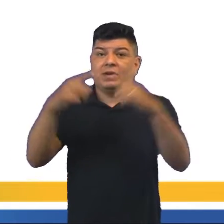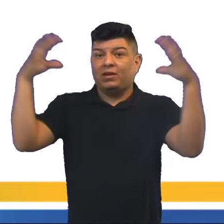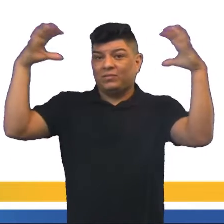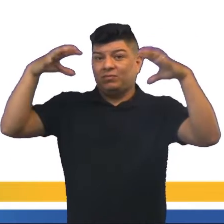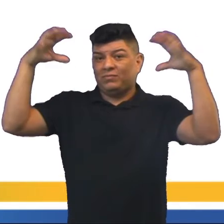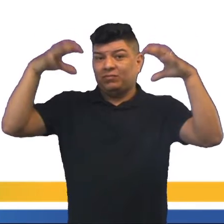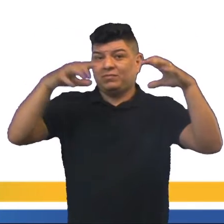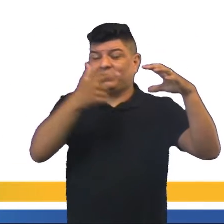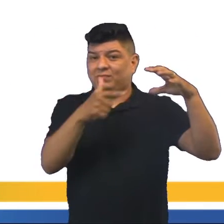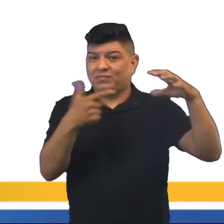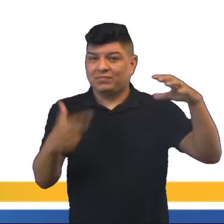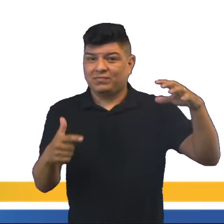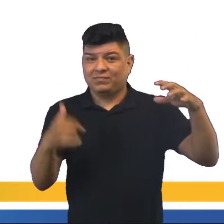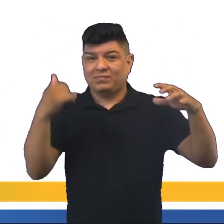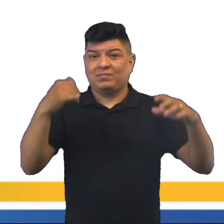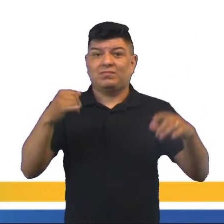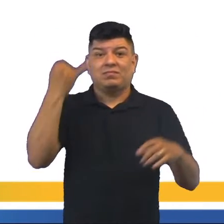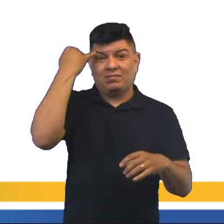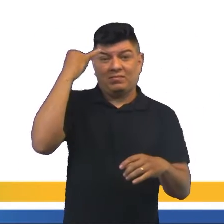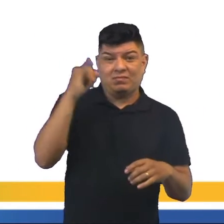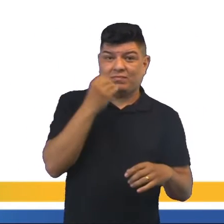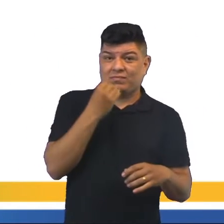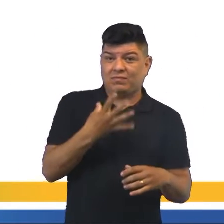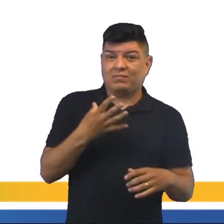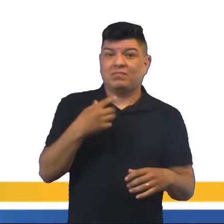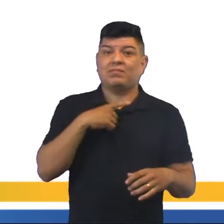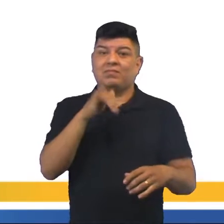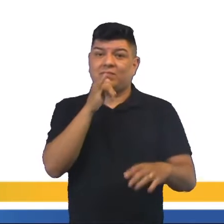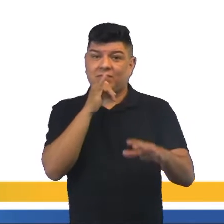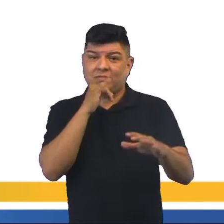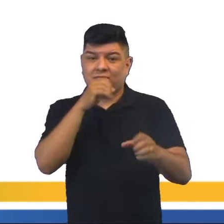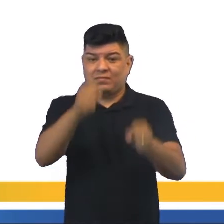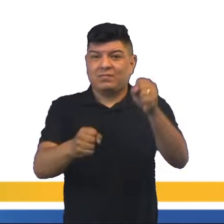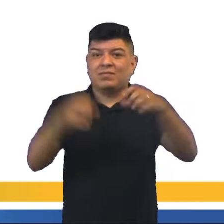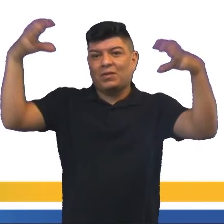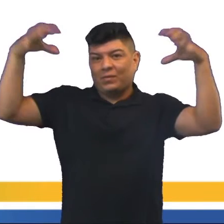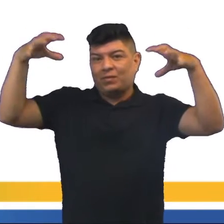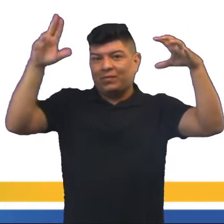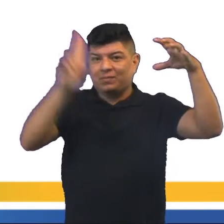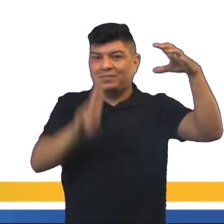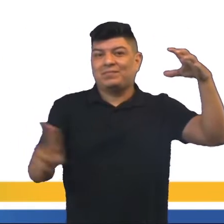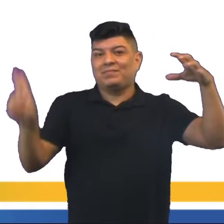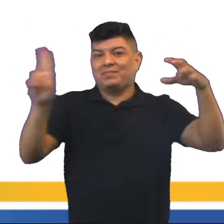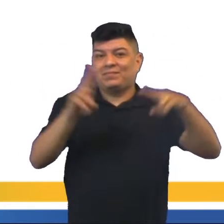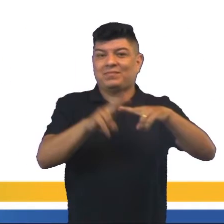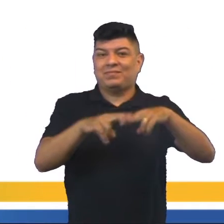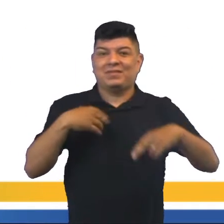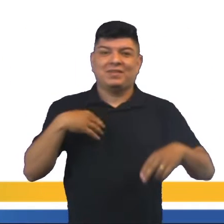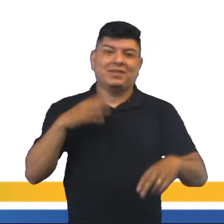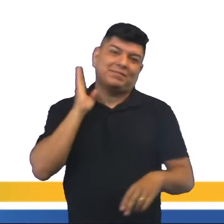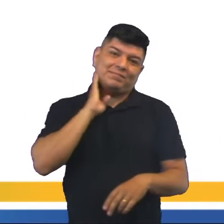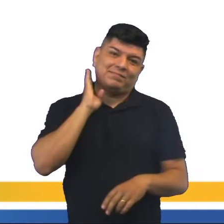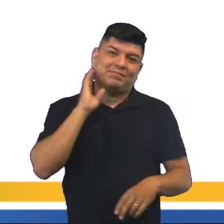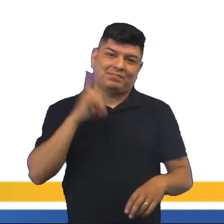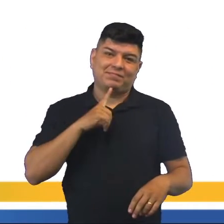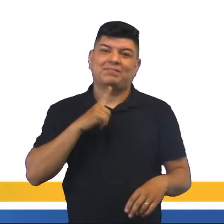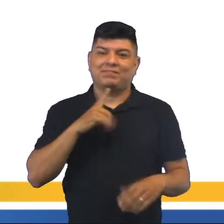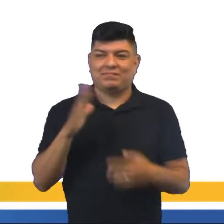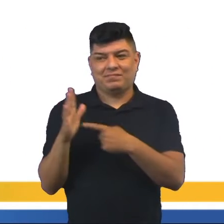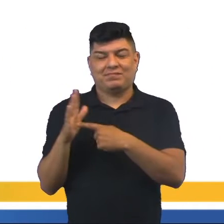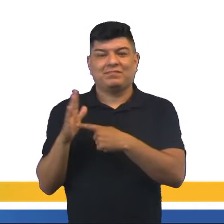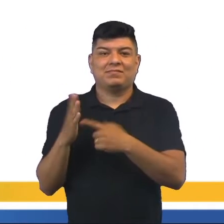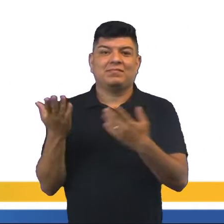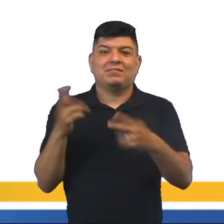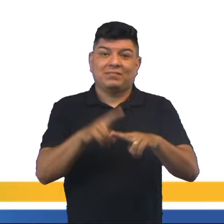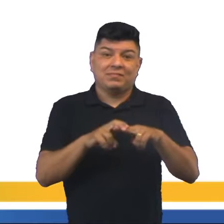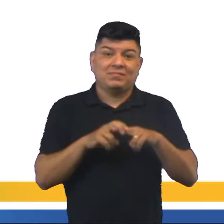ideia boa. Você, quando está chovendo, você ensabou o carro e bota lá na chuva e fica bem limpinho. Eu faço isso, que eu morro de preguiça de lavar carro. Então é uma ideia boa